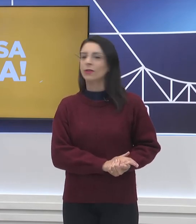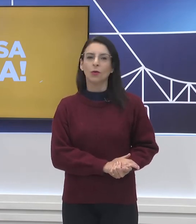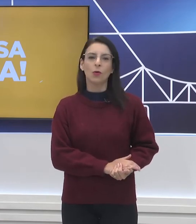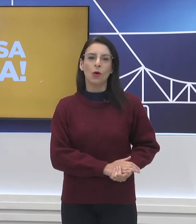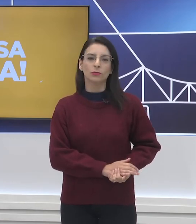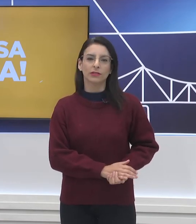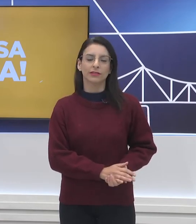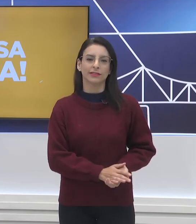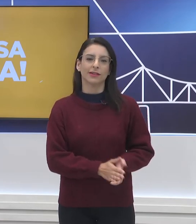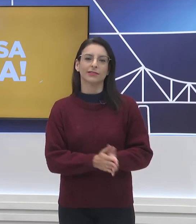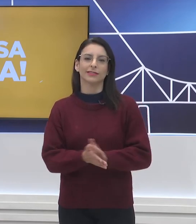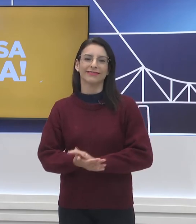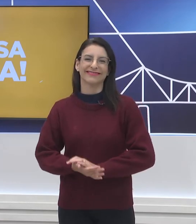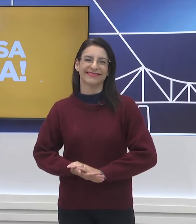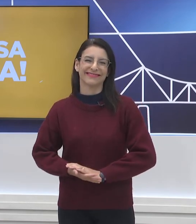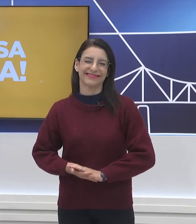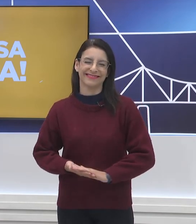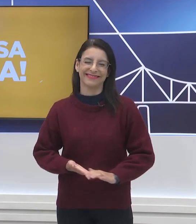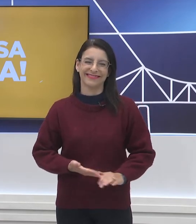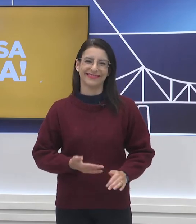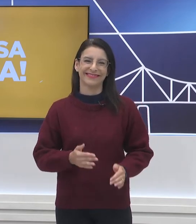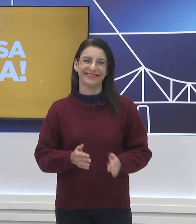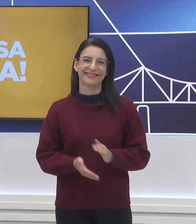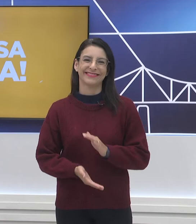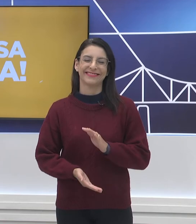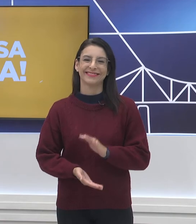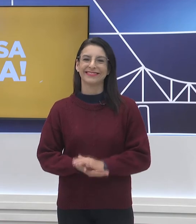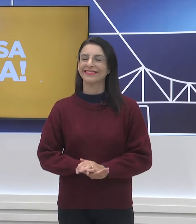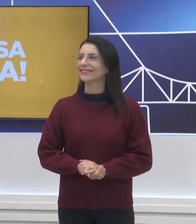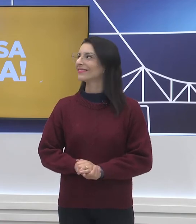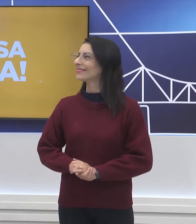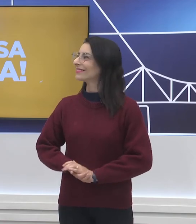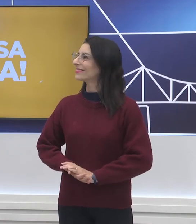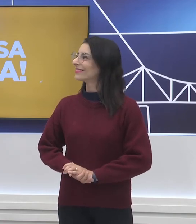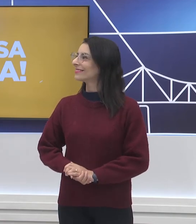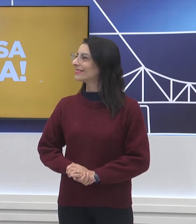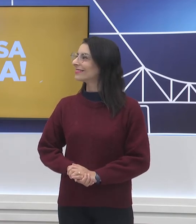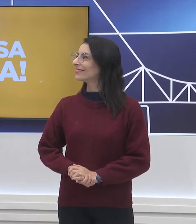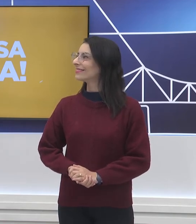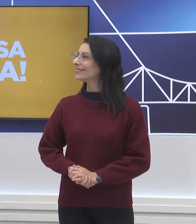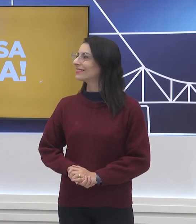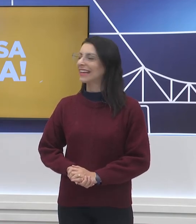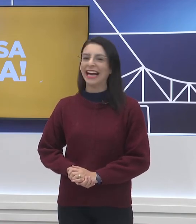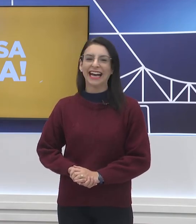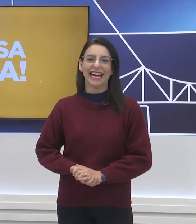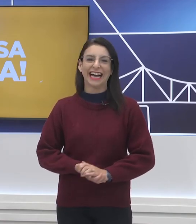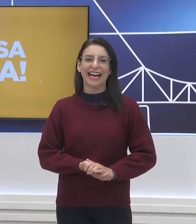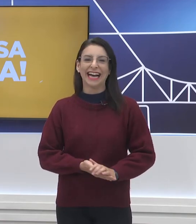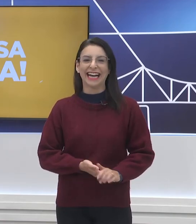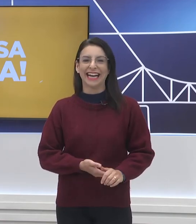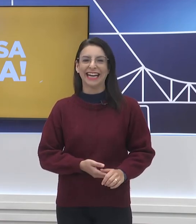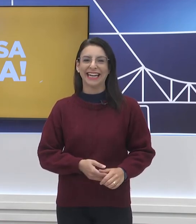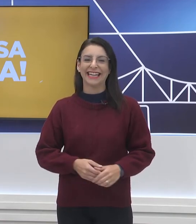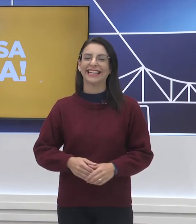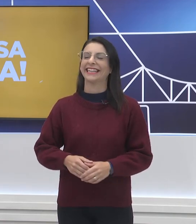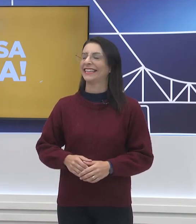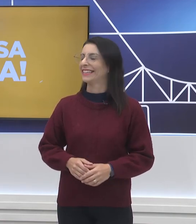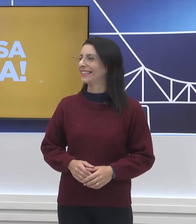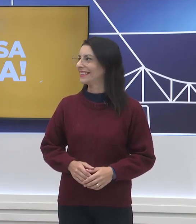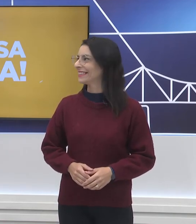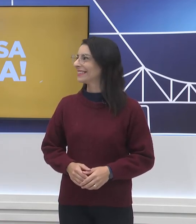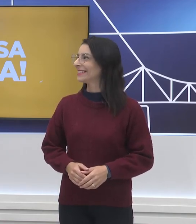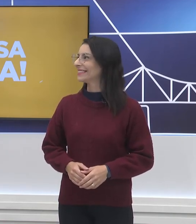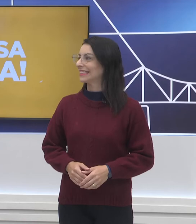ferir o outro internauta. Aqui mesmo nós já passamos aqui pelo crivo do Sindicato do Ódio. Você tocou no